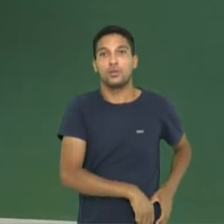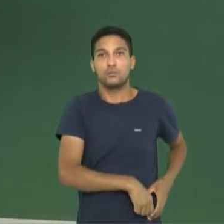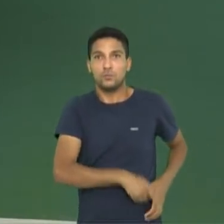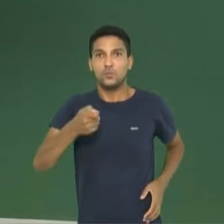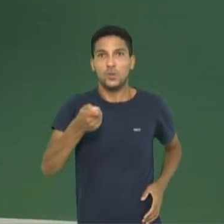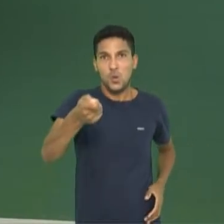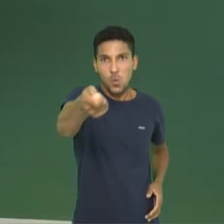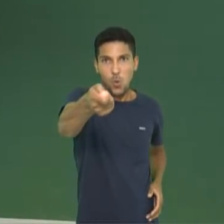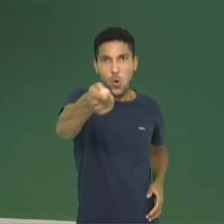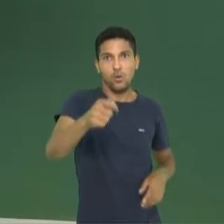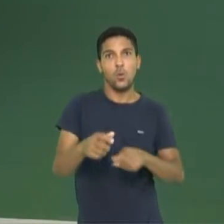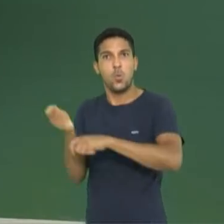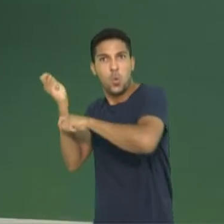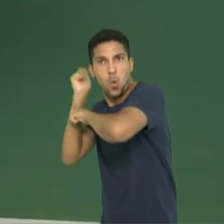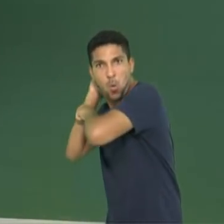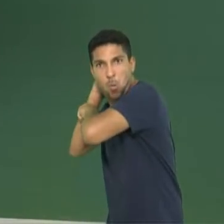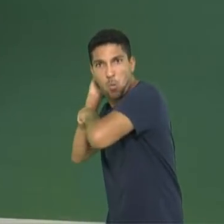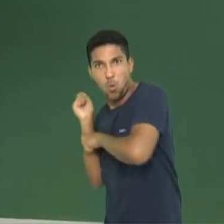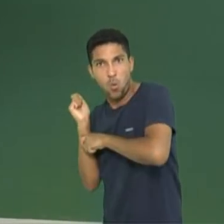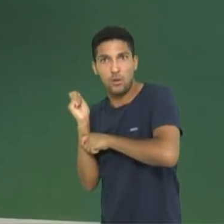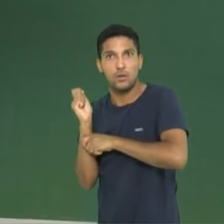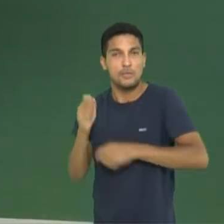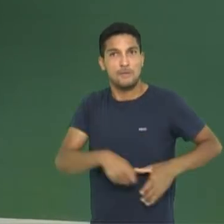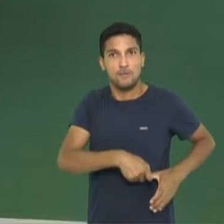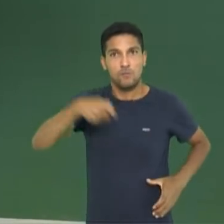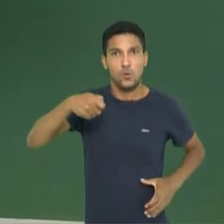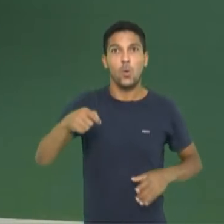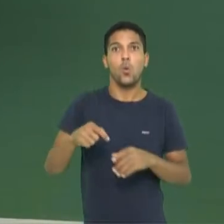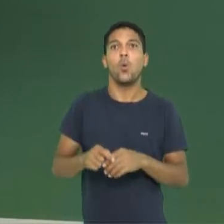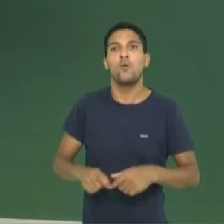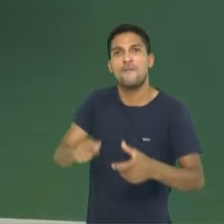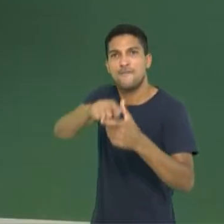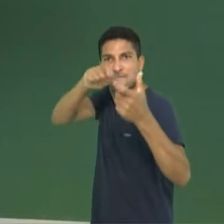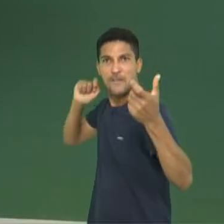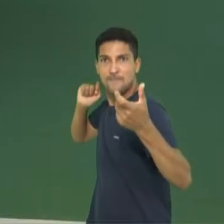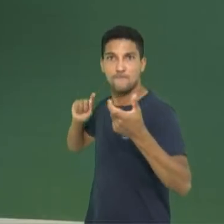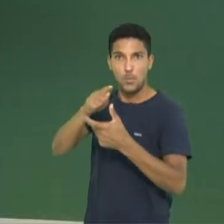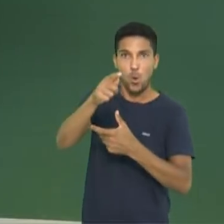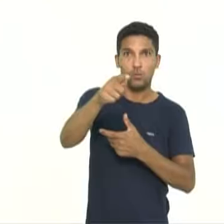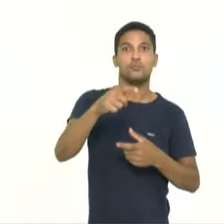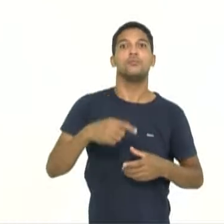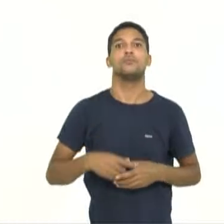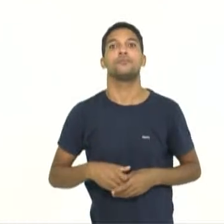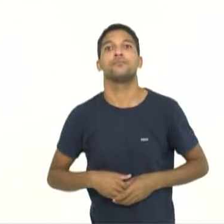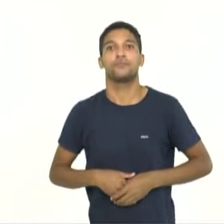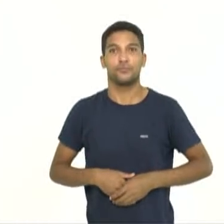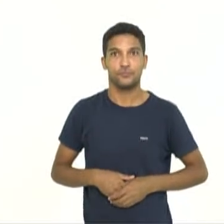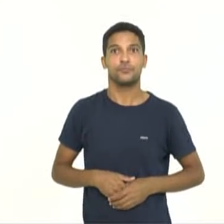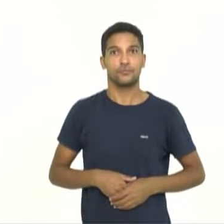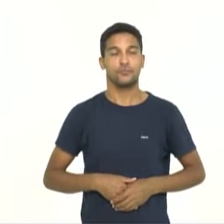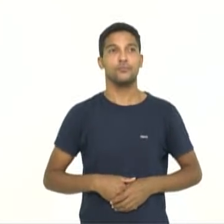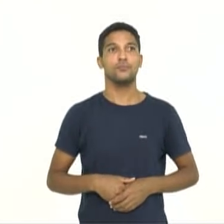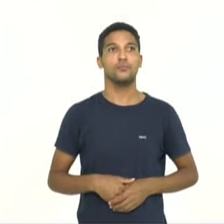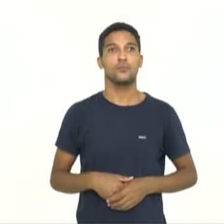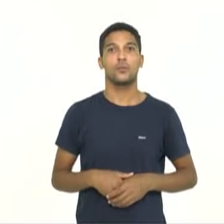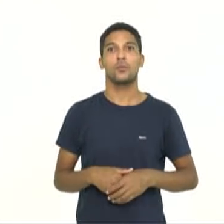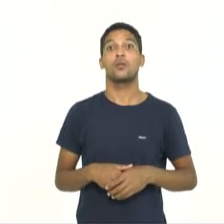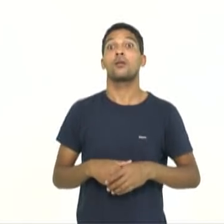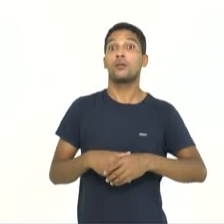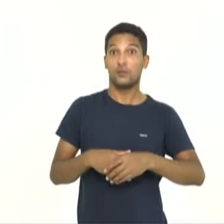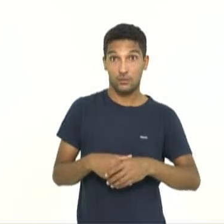é caracterizada por combinar movimentos de combate a curta e a longa distância, com o uso de técnicas de